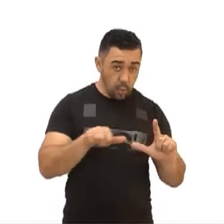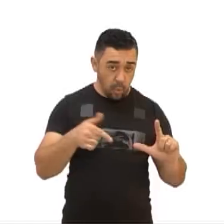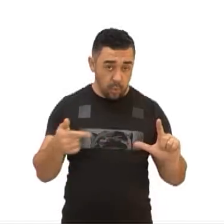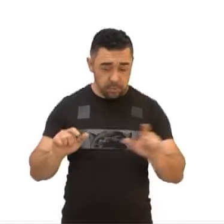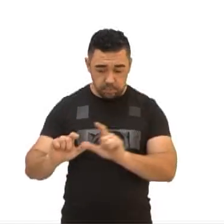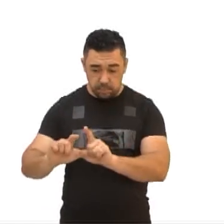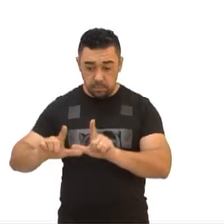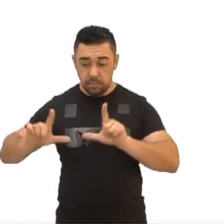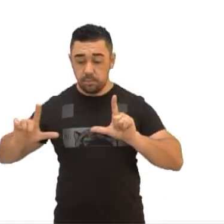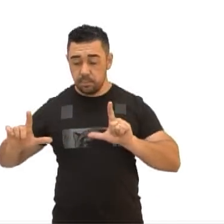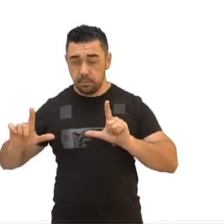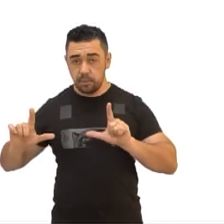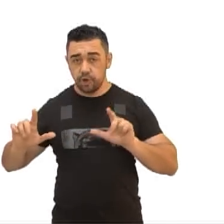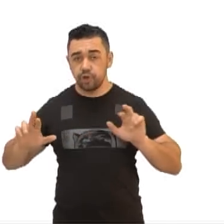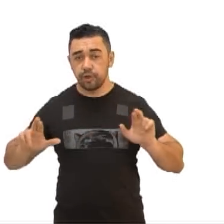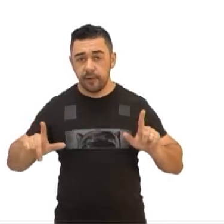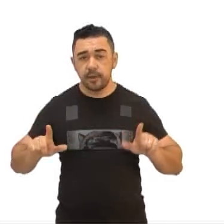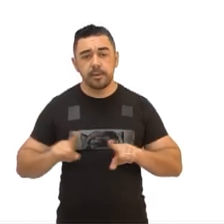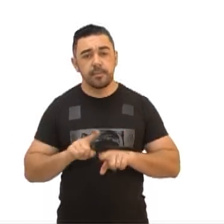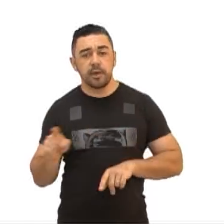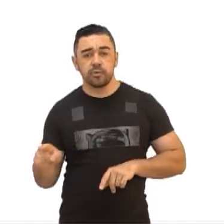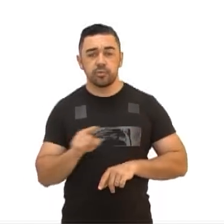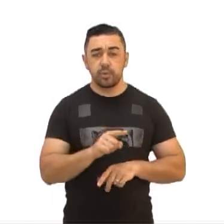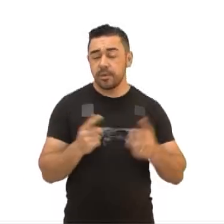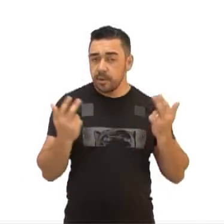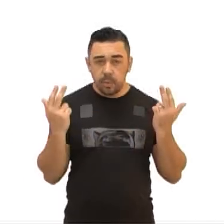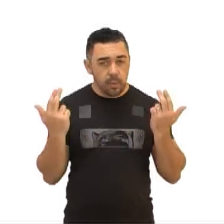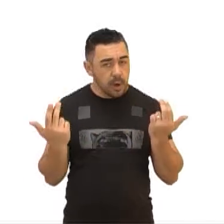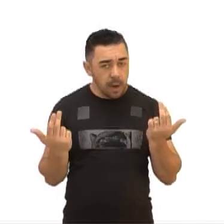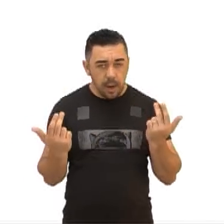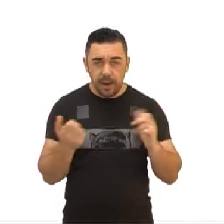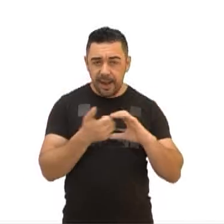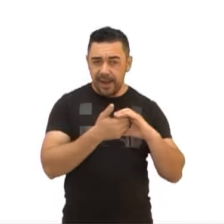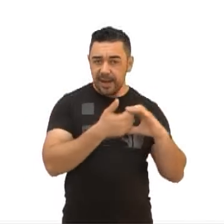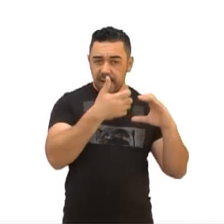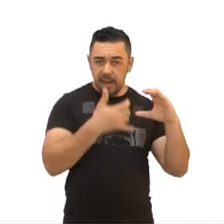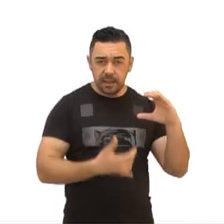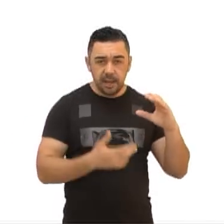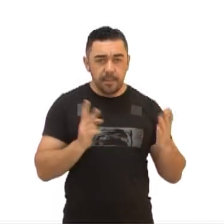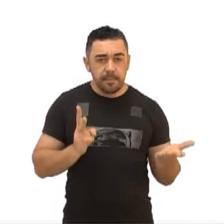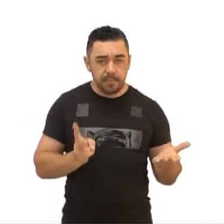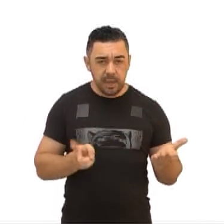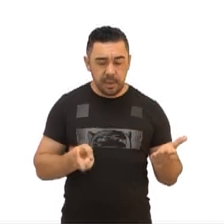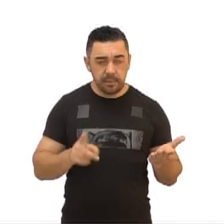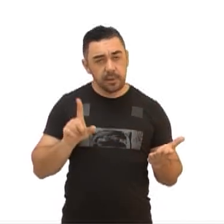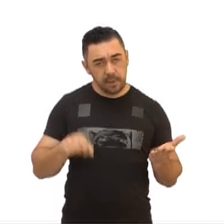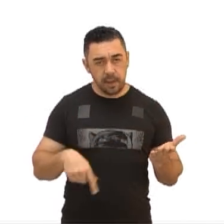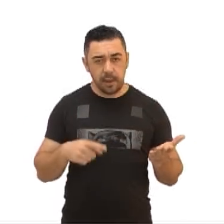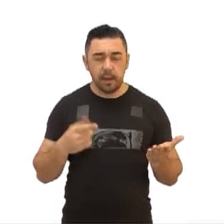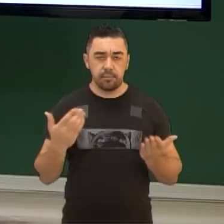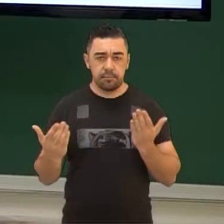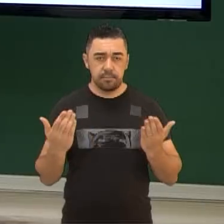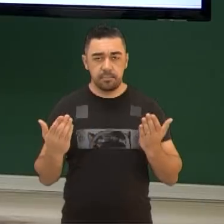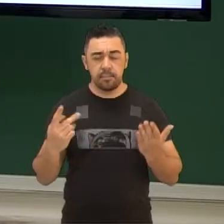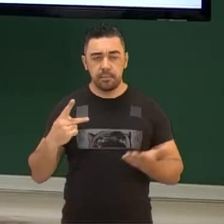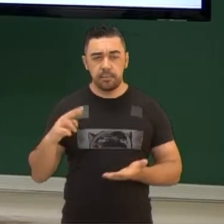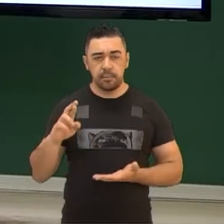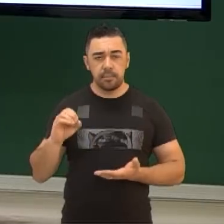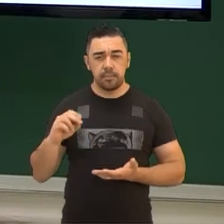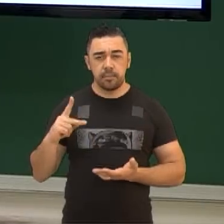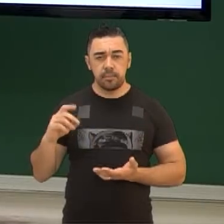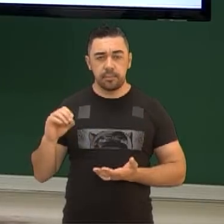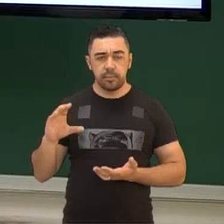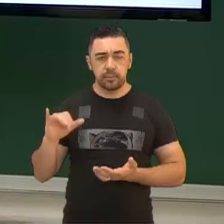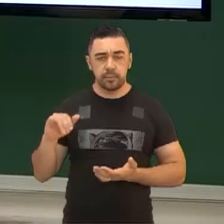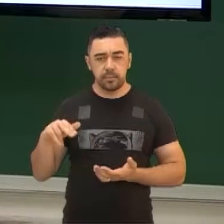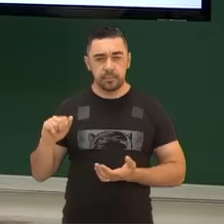bom? Mas apresentam as mesmas características, elas são proporcionais, beleza? Tudo bem? Então,